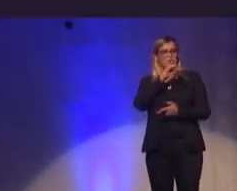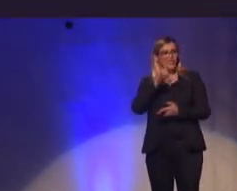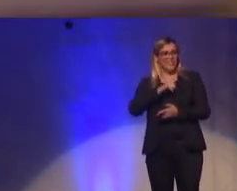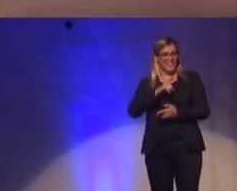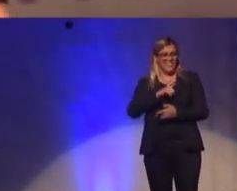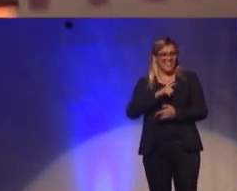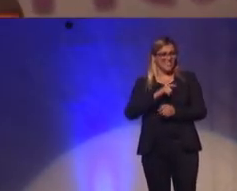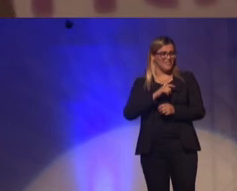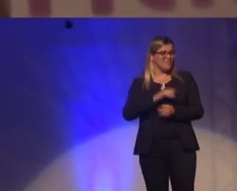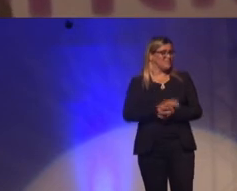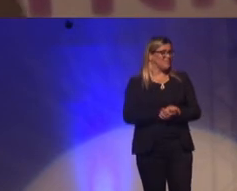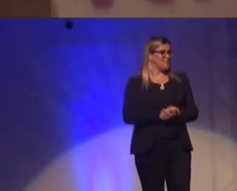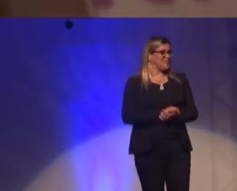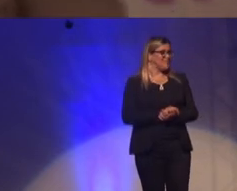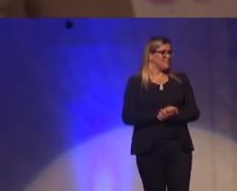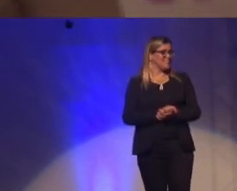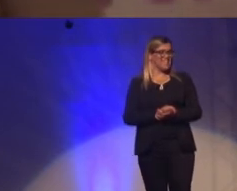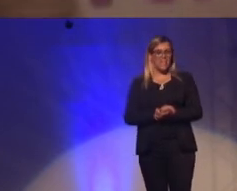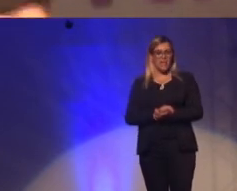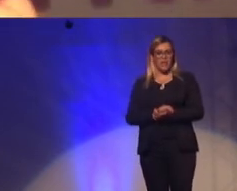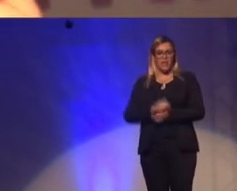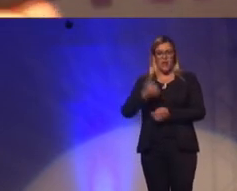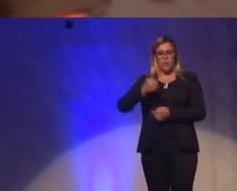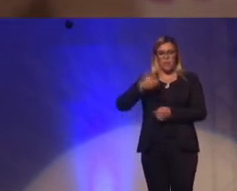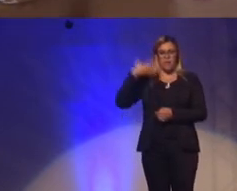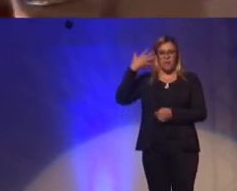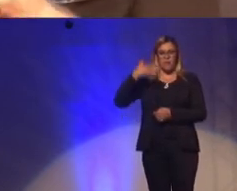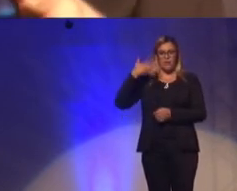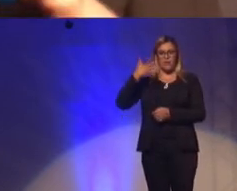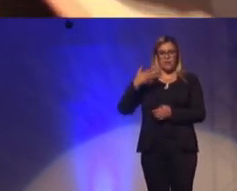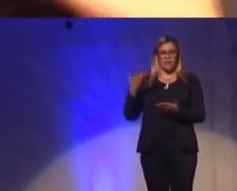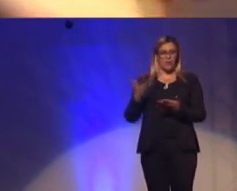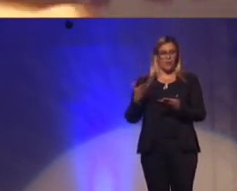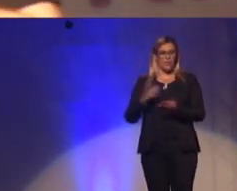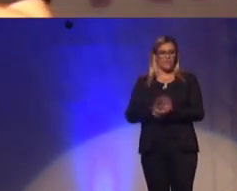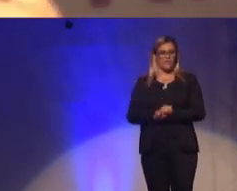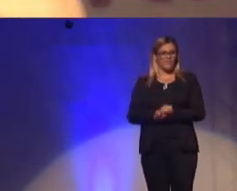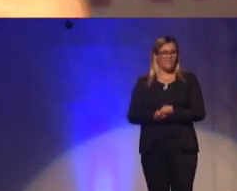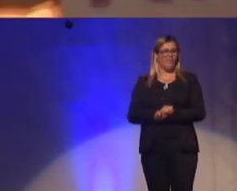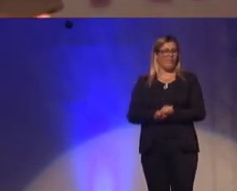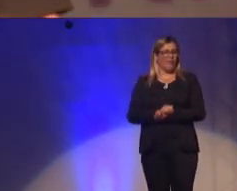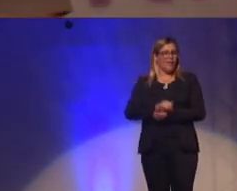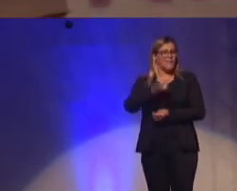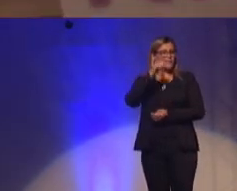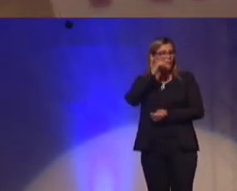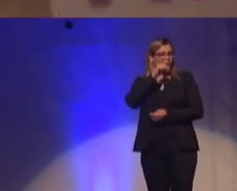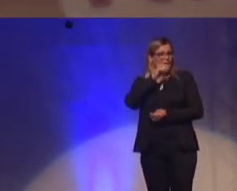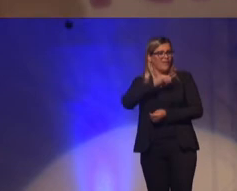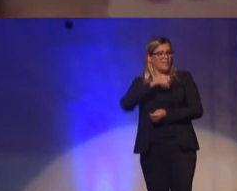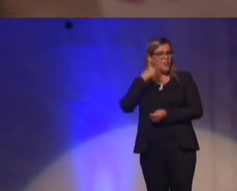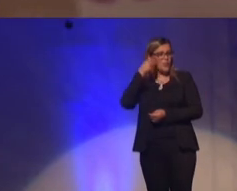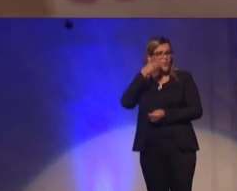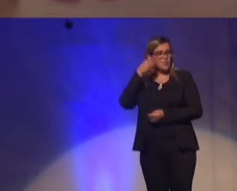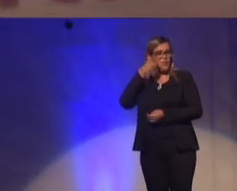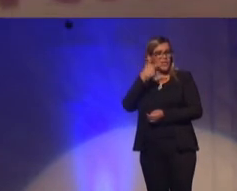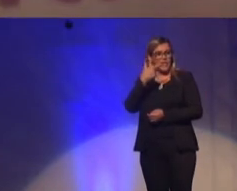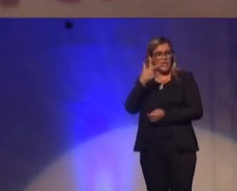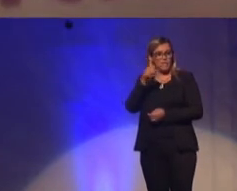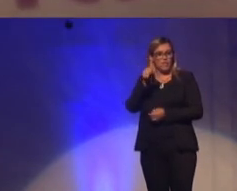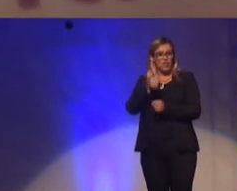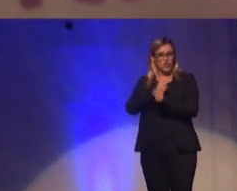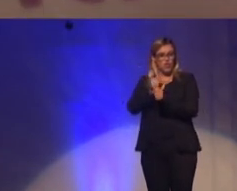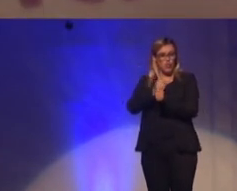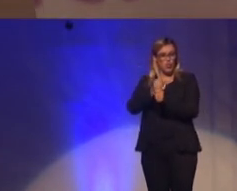agora. E agora vamos à primeira palestra. Cara, essa é uma mulher que tem experiência de 28 anos